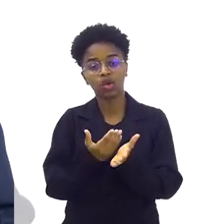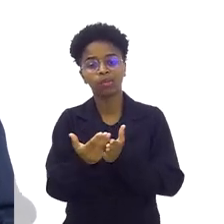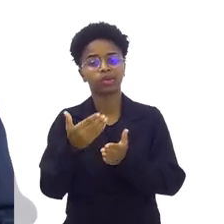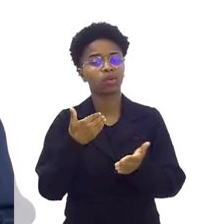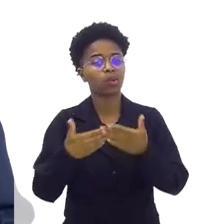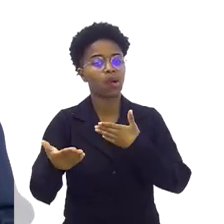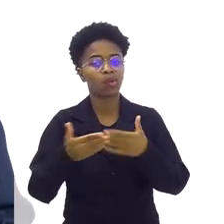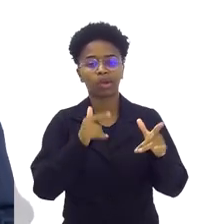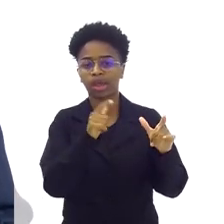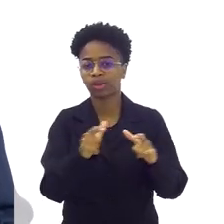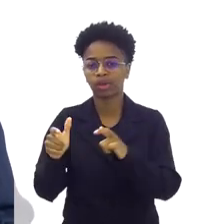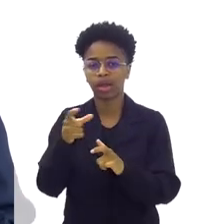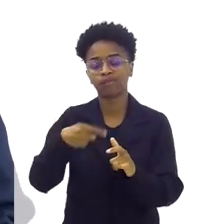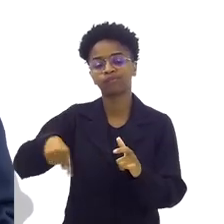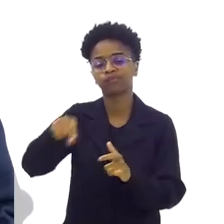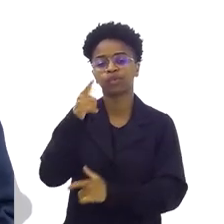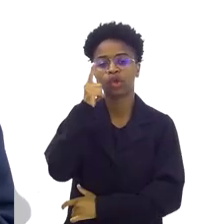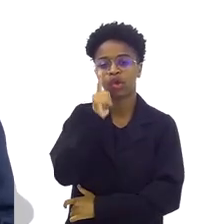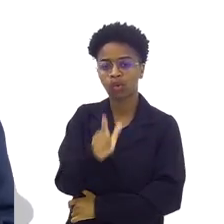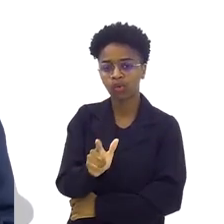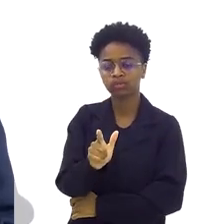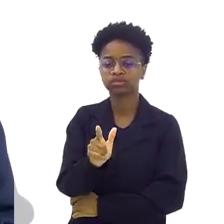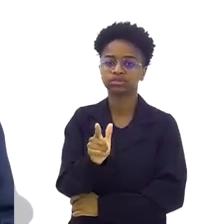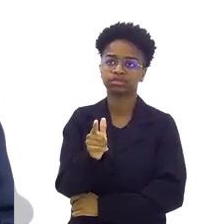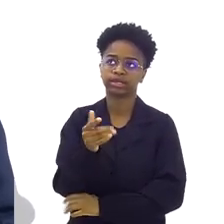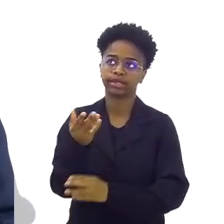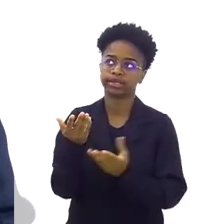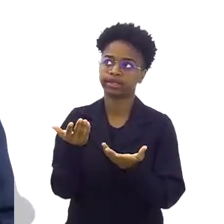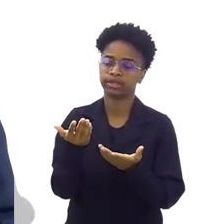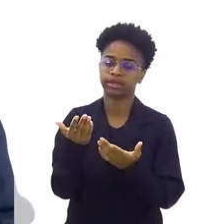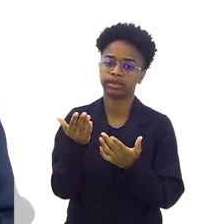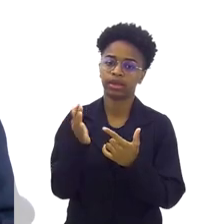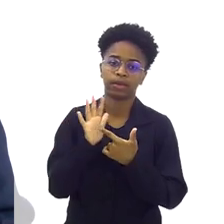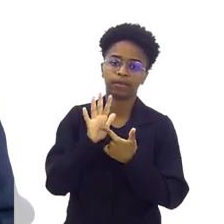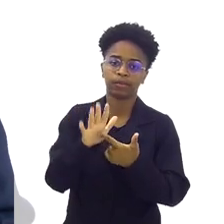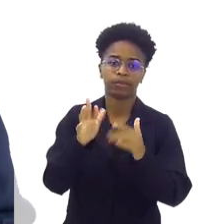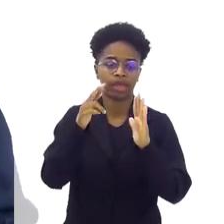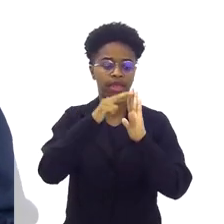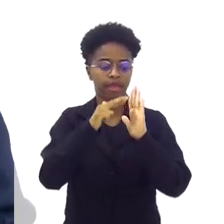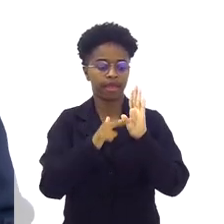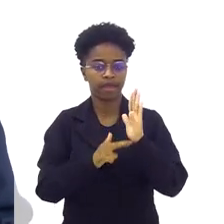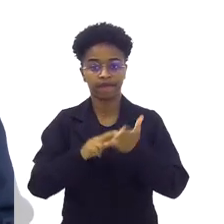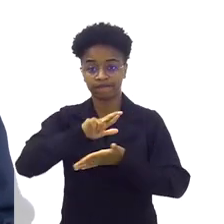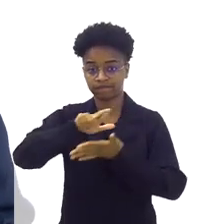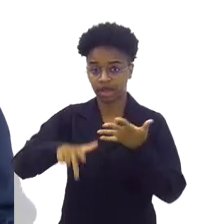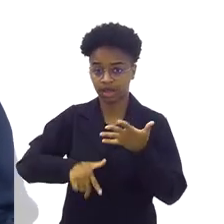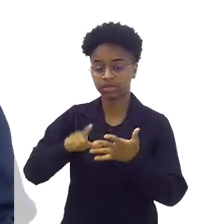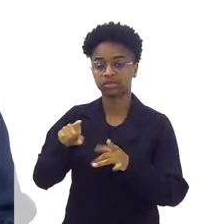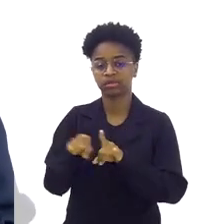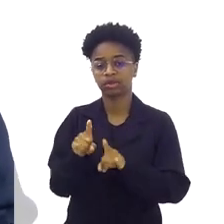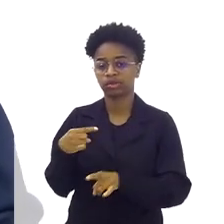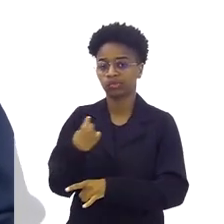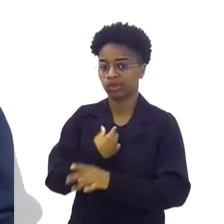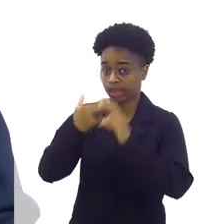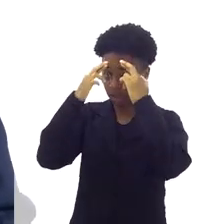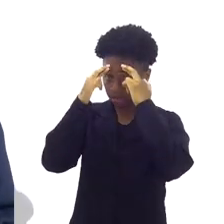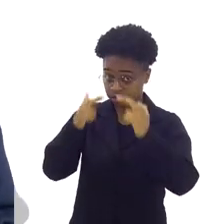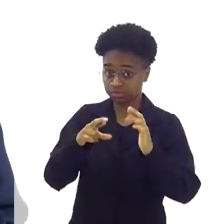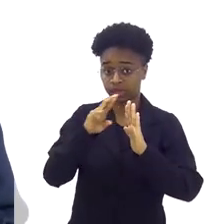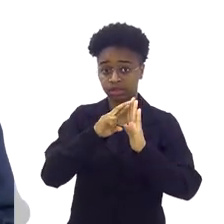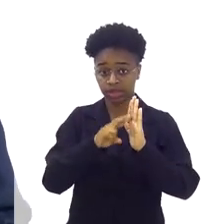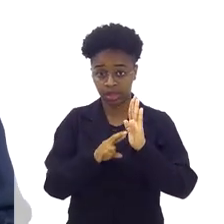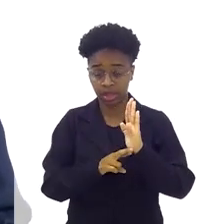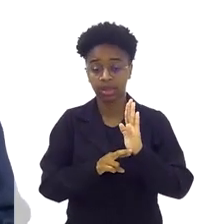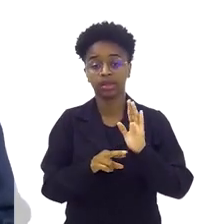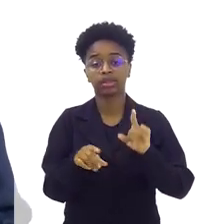começa em qualquer ambiente onde você consegue trazer um conjunto de regras, onde eu e você, a gente